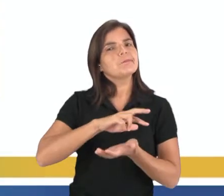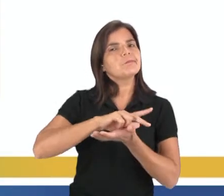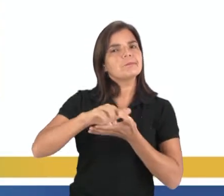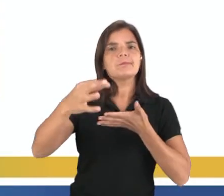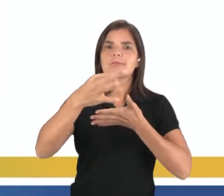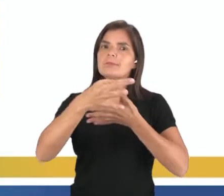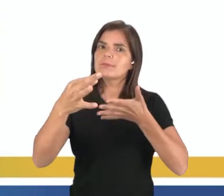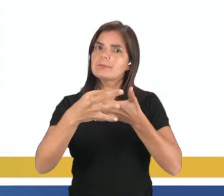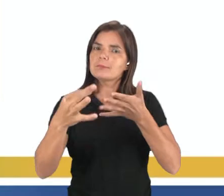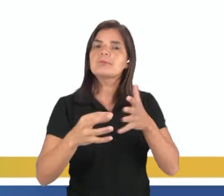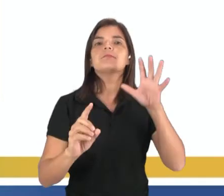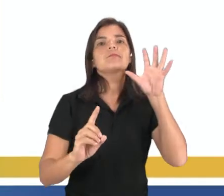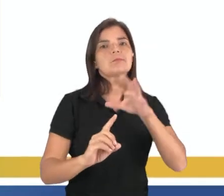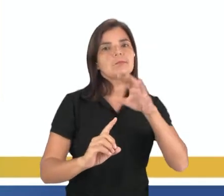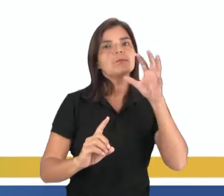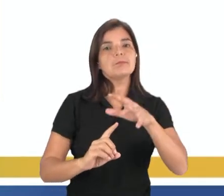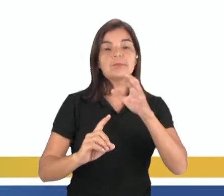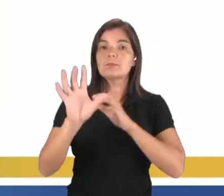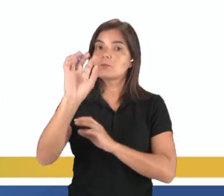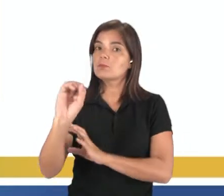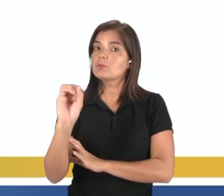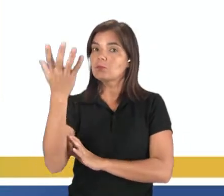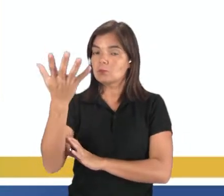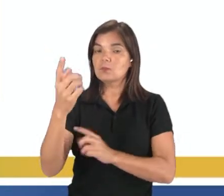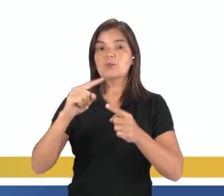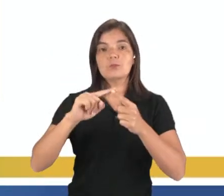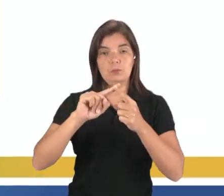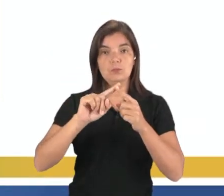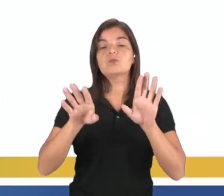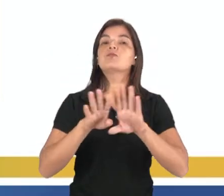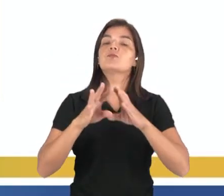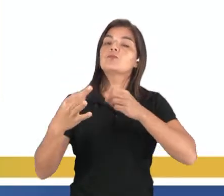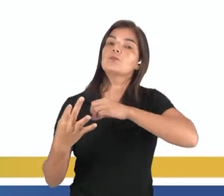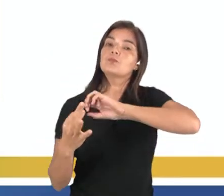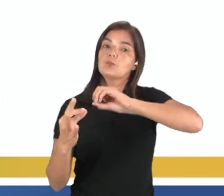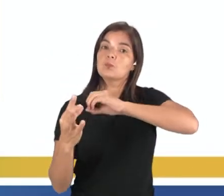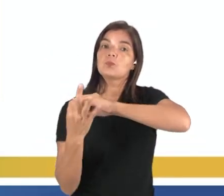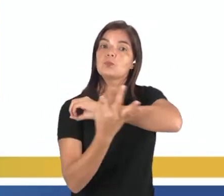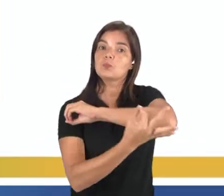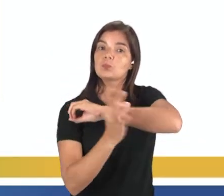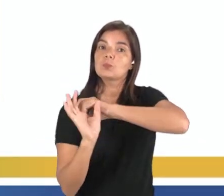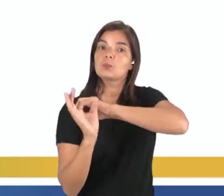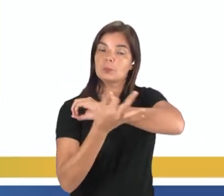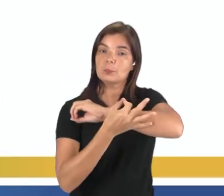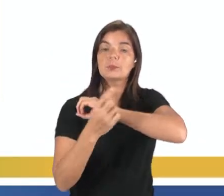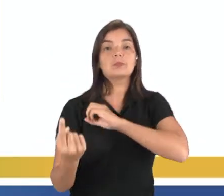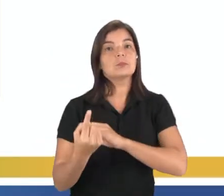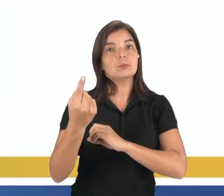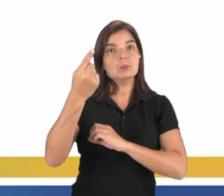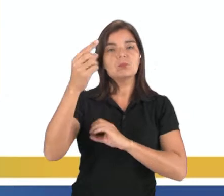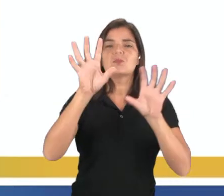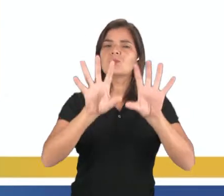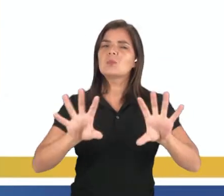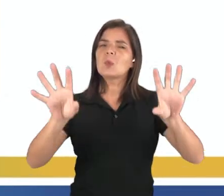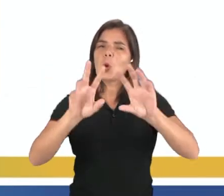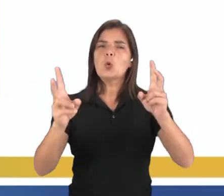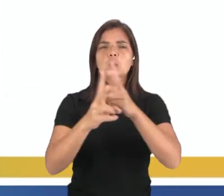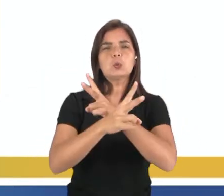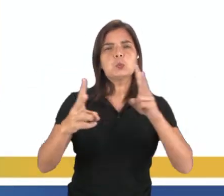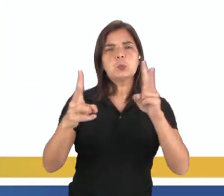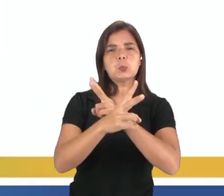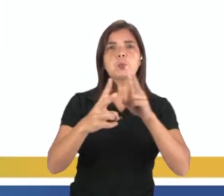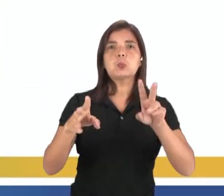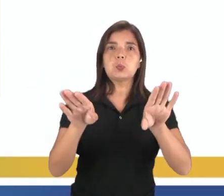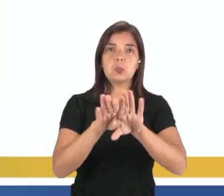de fatores que influenciam o clima de uma região: altitude e latitude, circulação de massas de ar, circulação